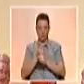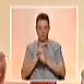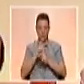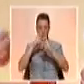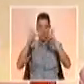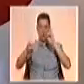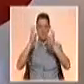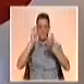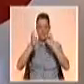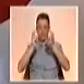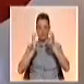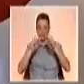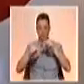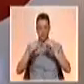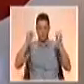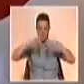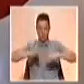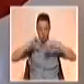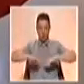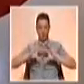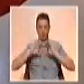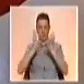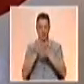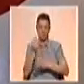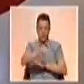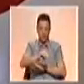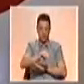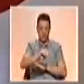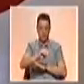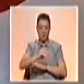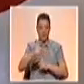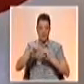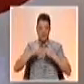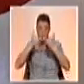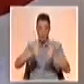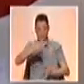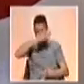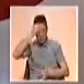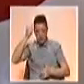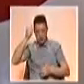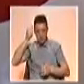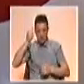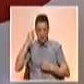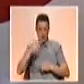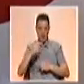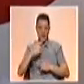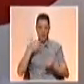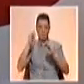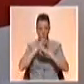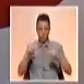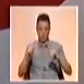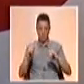empresa, utiliza um protocolo geral, vamos aplicar, e esquece de ver o seu contexto em particular. É